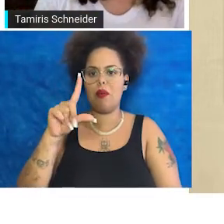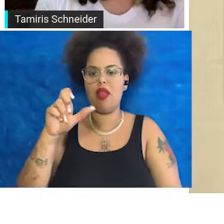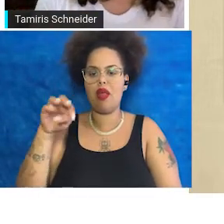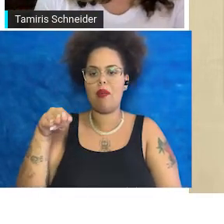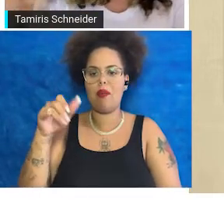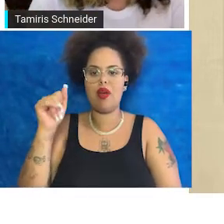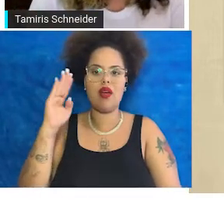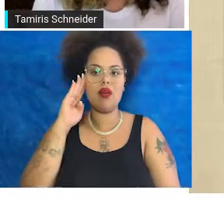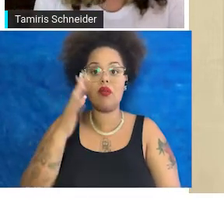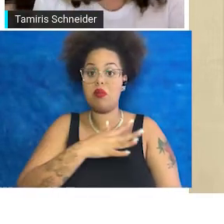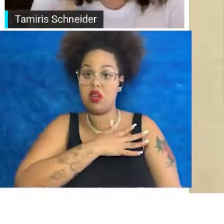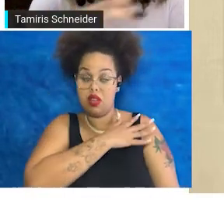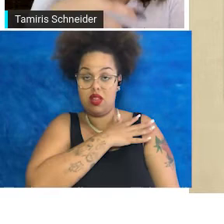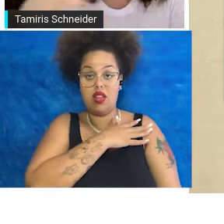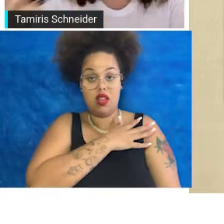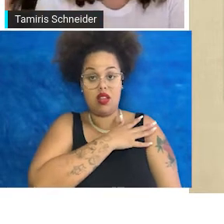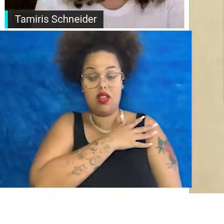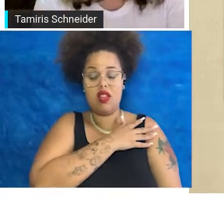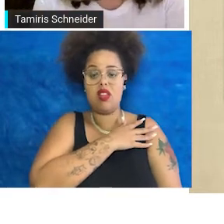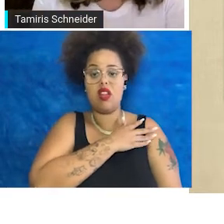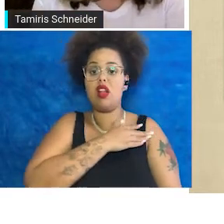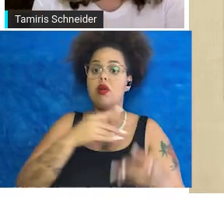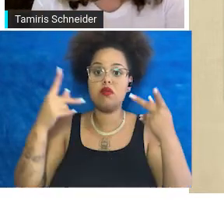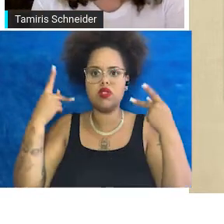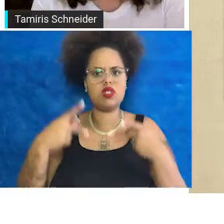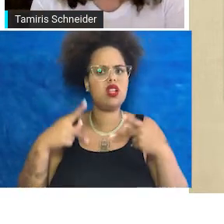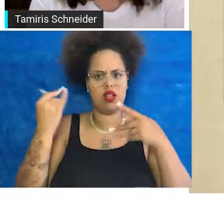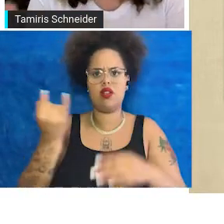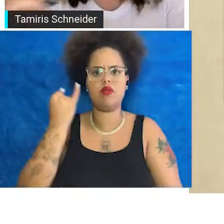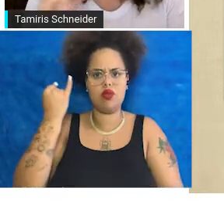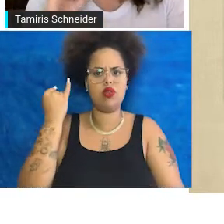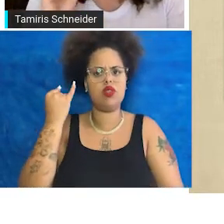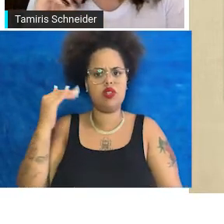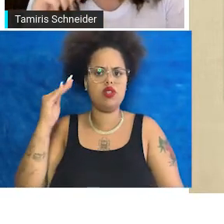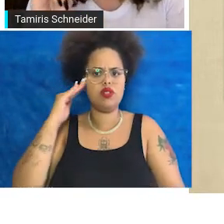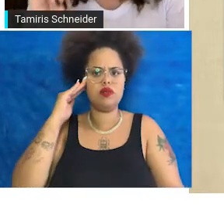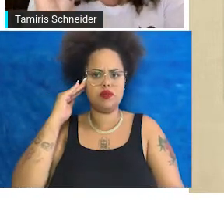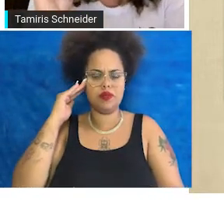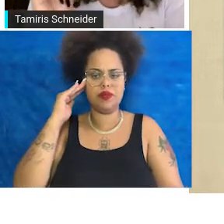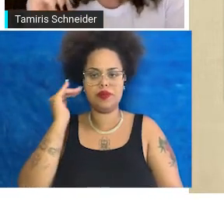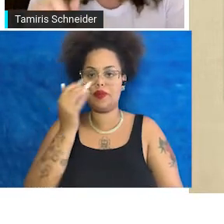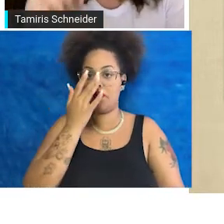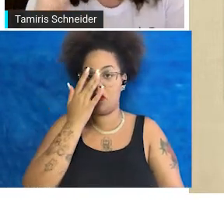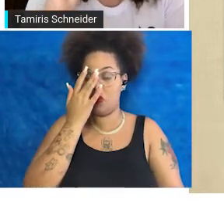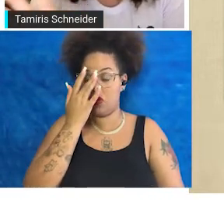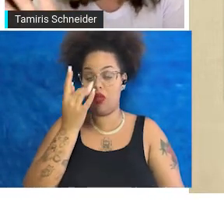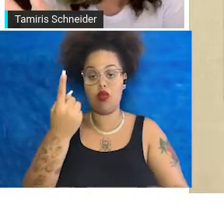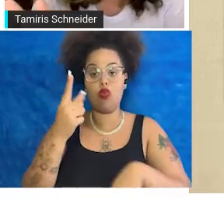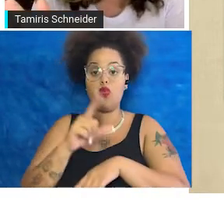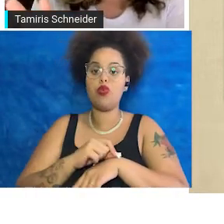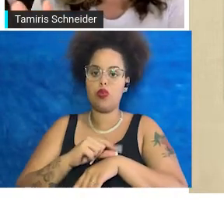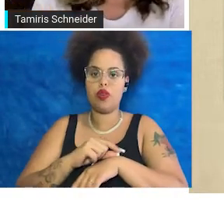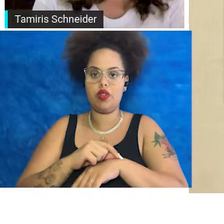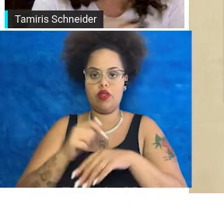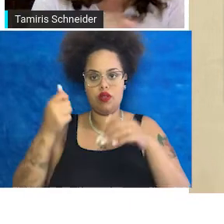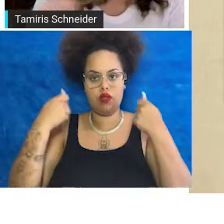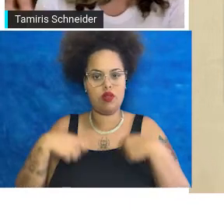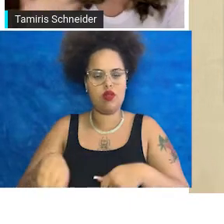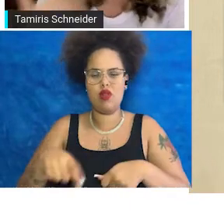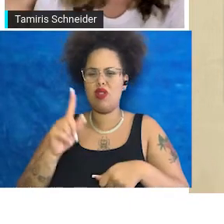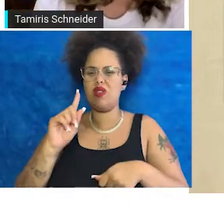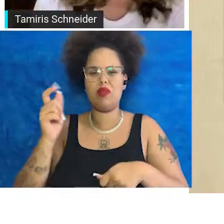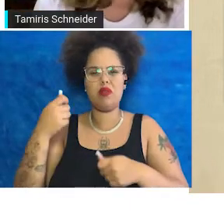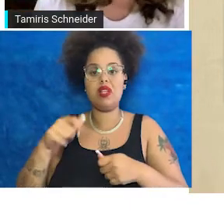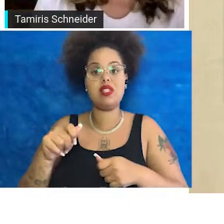militares e tudo mais, até porque ele era um general, ele era uma personalidade importante no exército, né? Então, a gente, em um momento só, a gente colocou essa parte. Não precisa